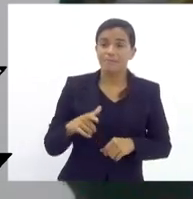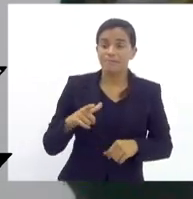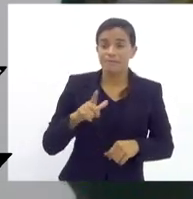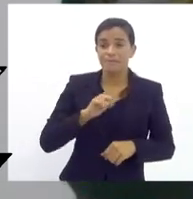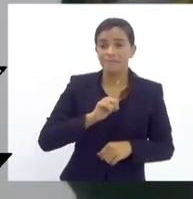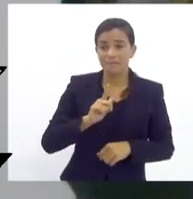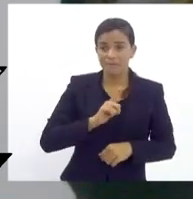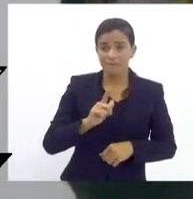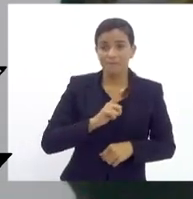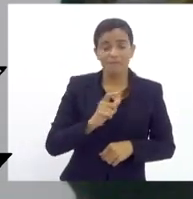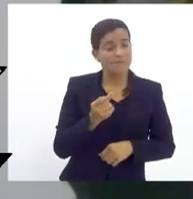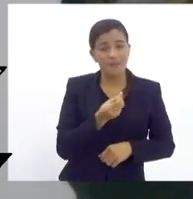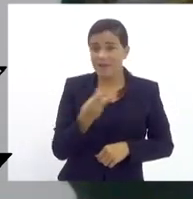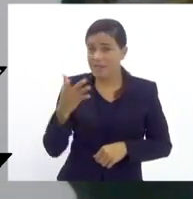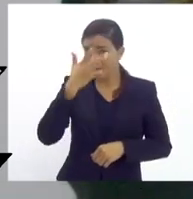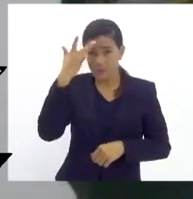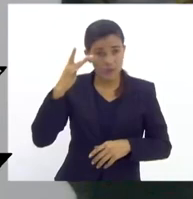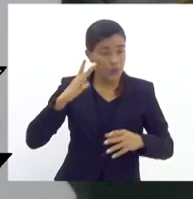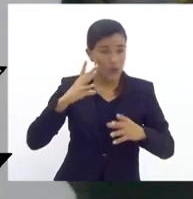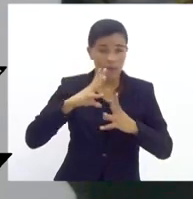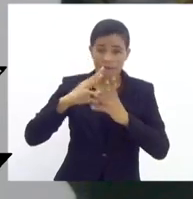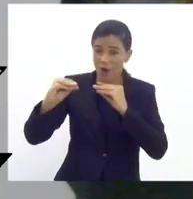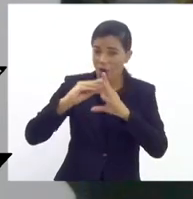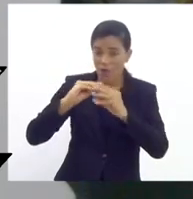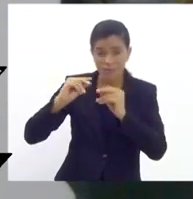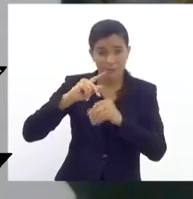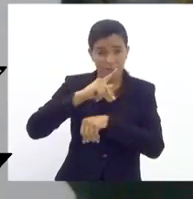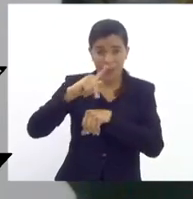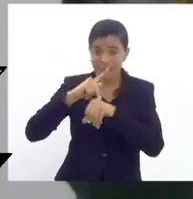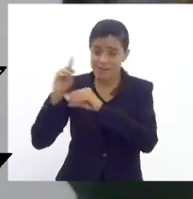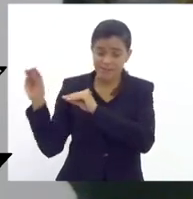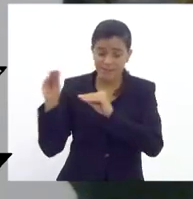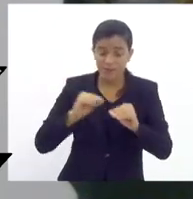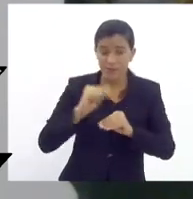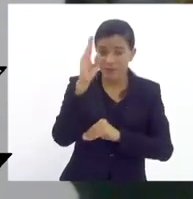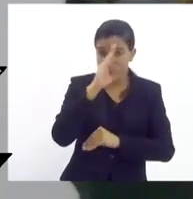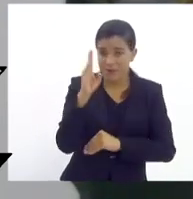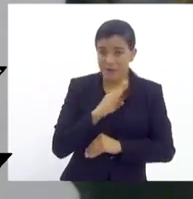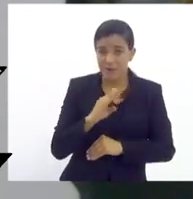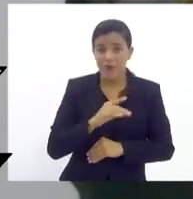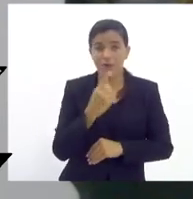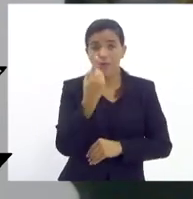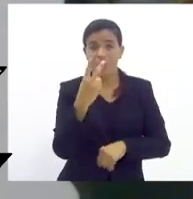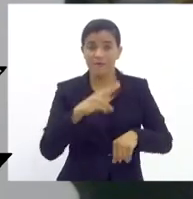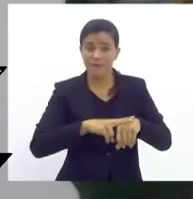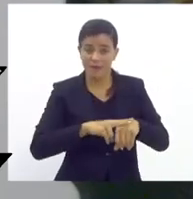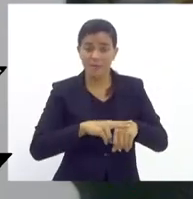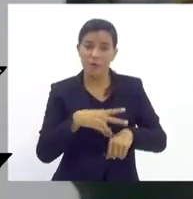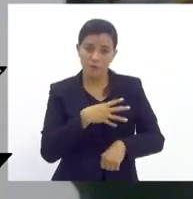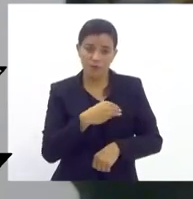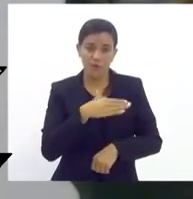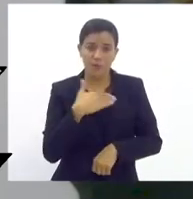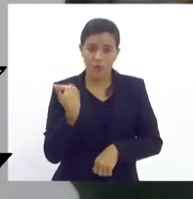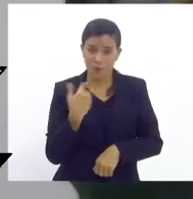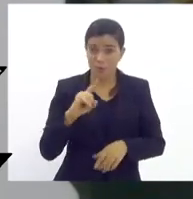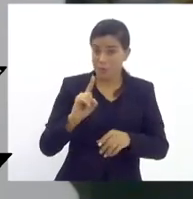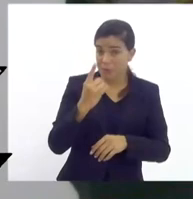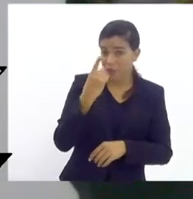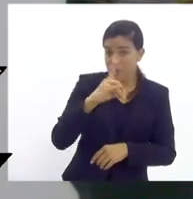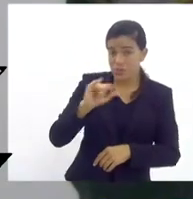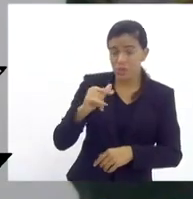tem muito refijado tá que ele não sabe direito dele o dia Moisés faleceu primeiro dia